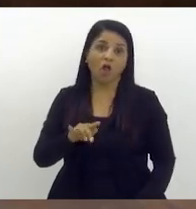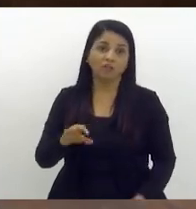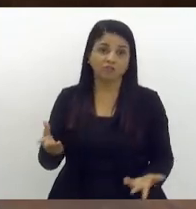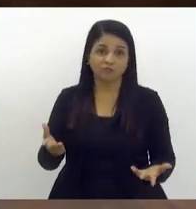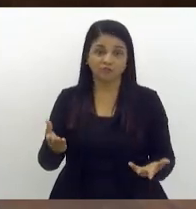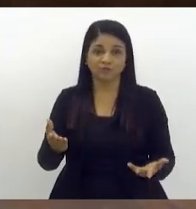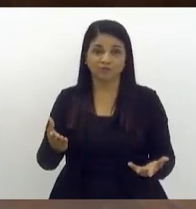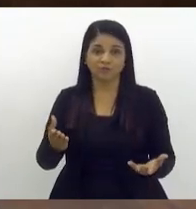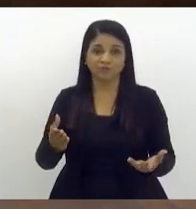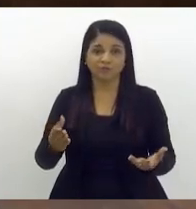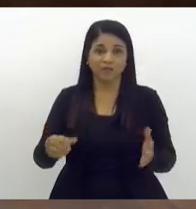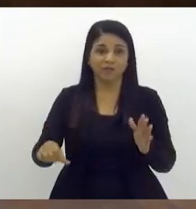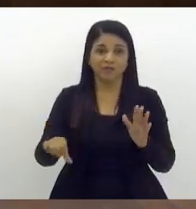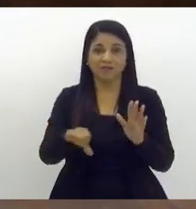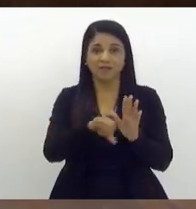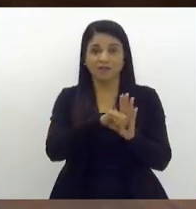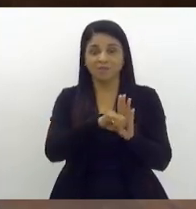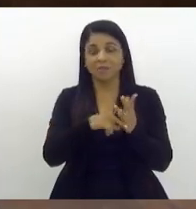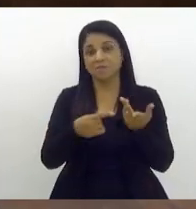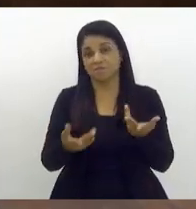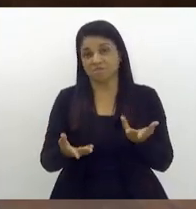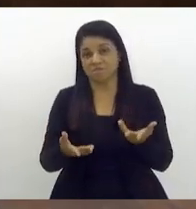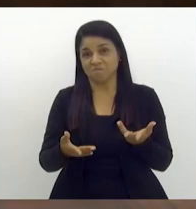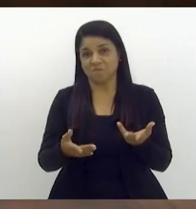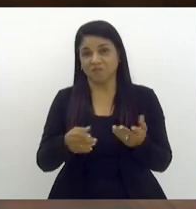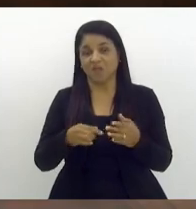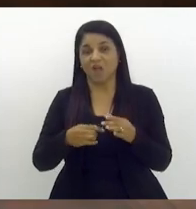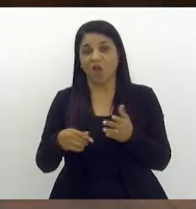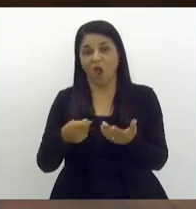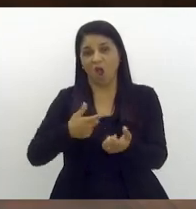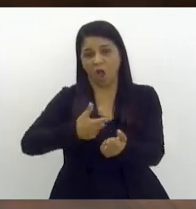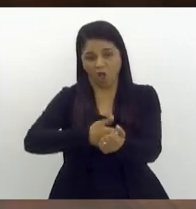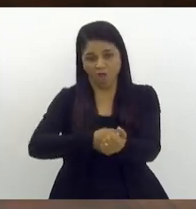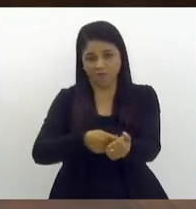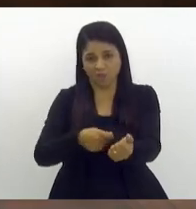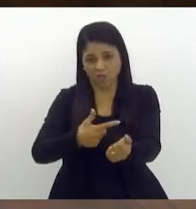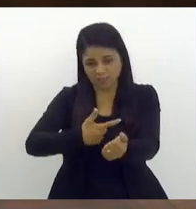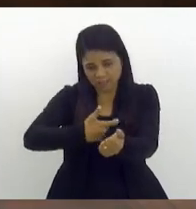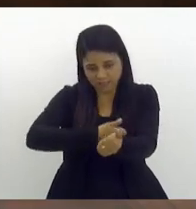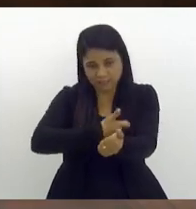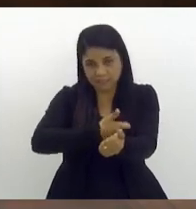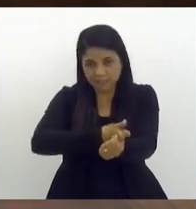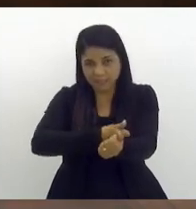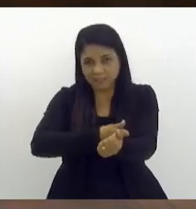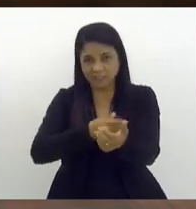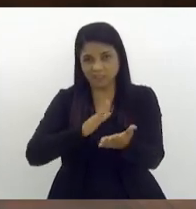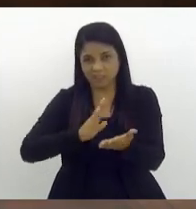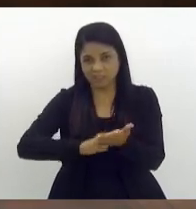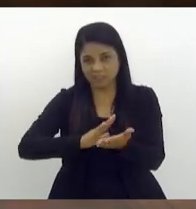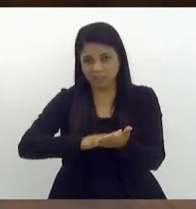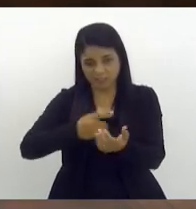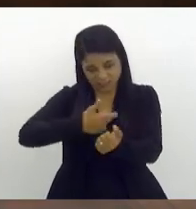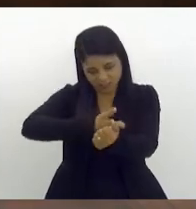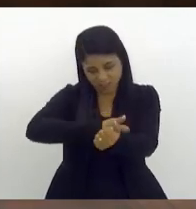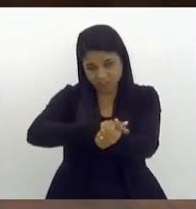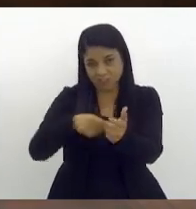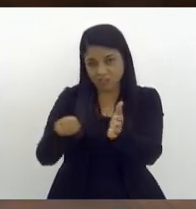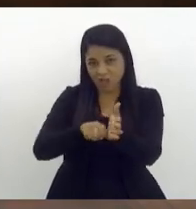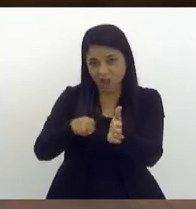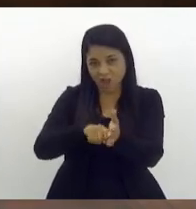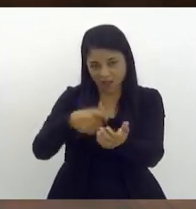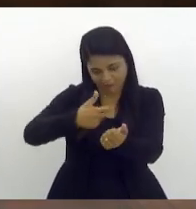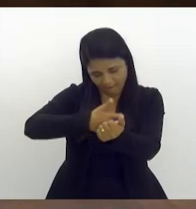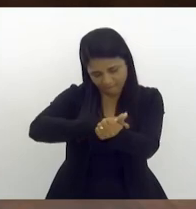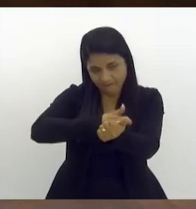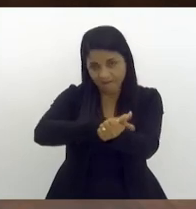de overdose, aumentou absurdamente. E o pior, que muitos aqui discordam, a maconha é o primeiro